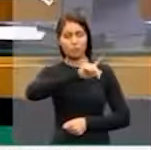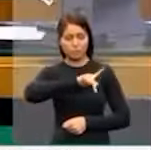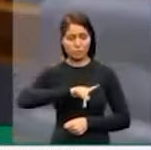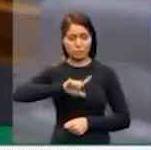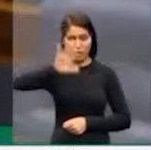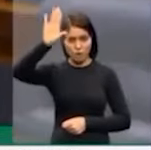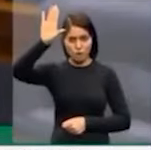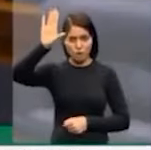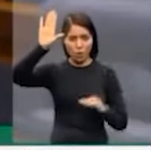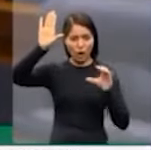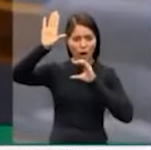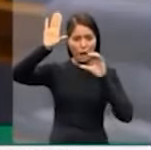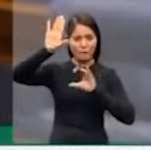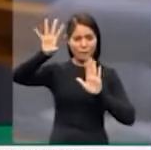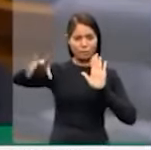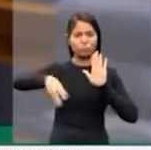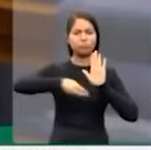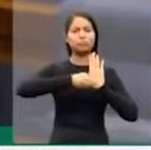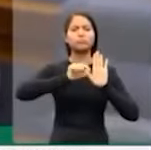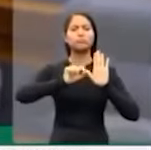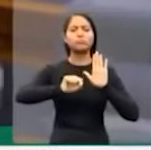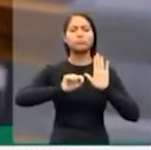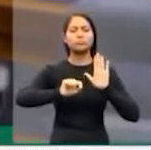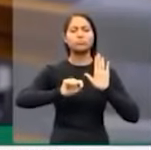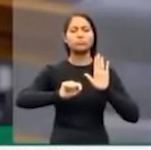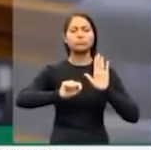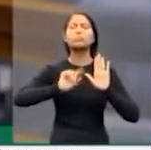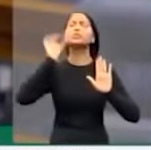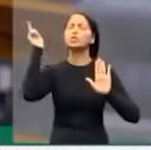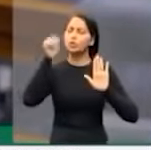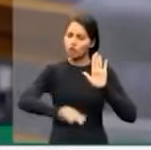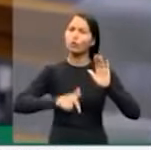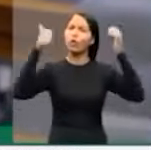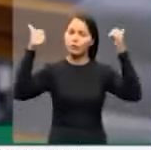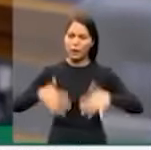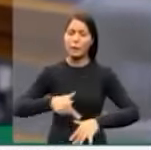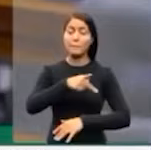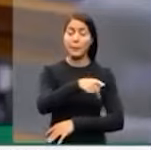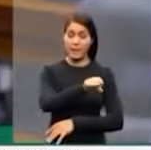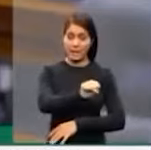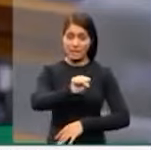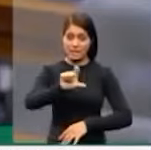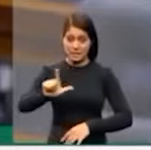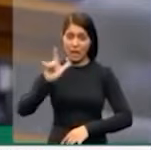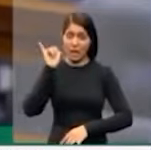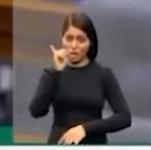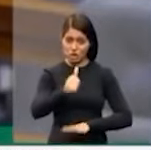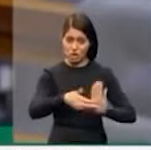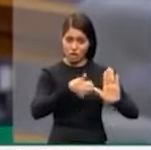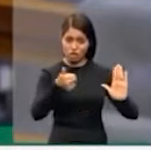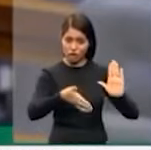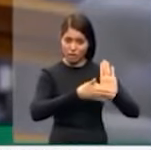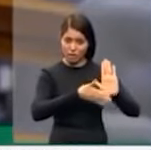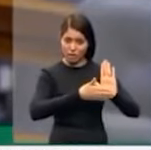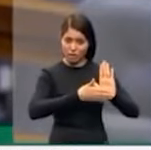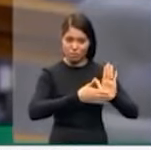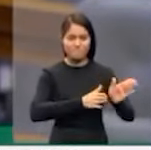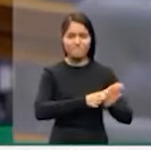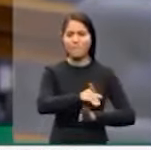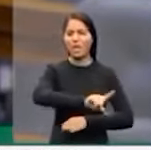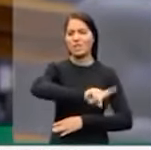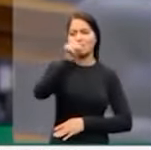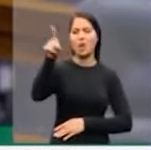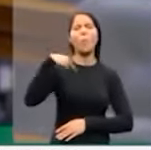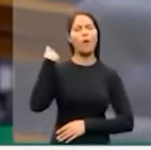oi eu gostaria de ratificar aqui o posicionamento do psl não a retirada de pauta eu me sinto eu fico muito